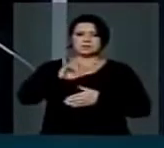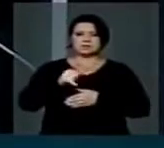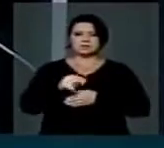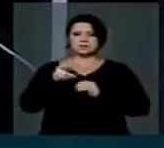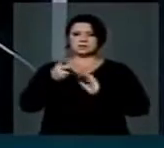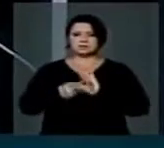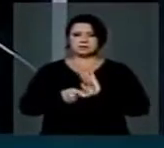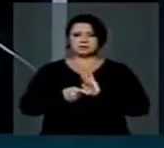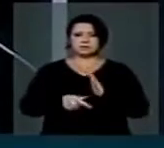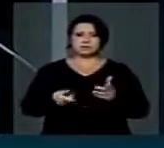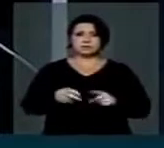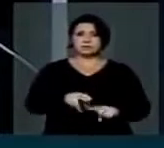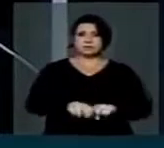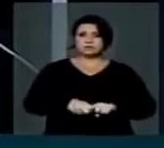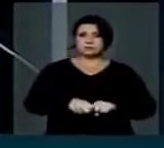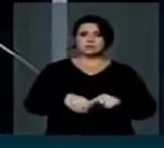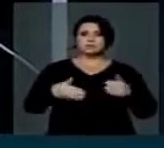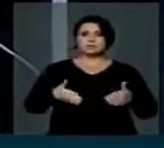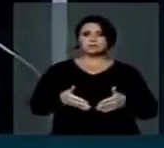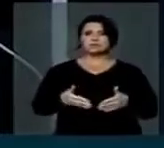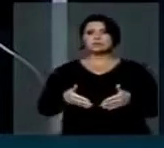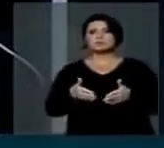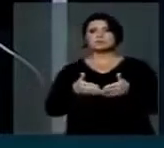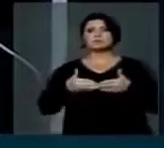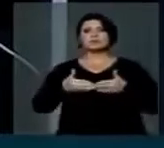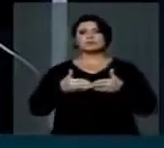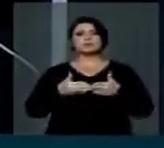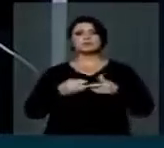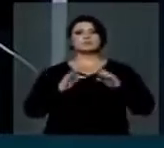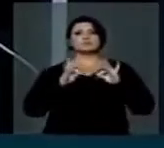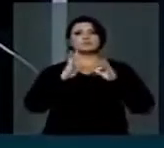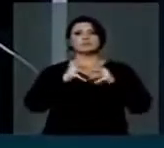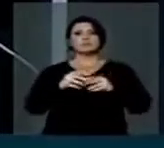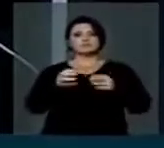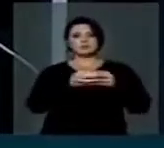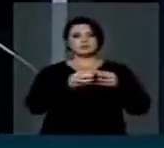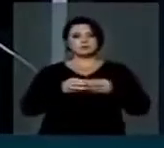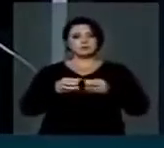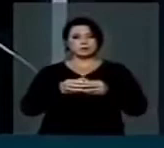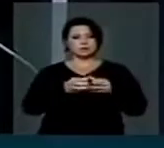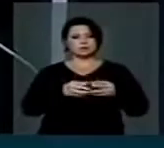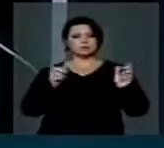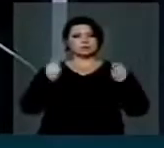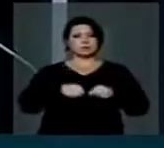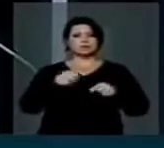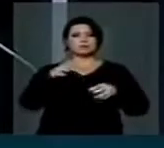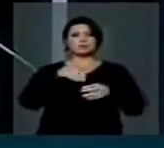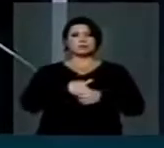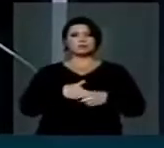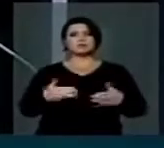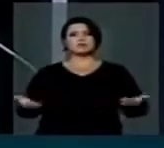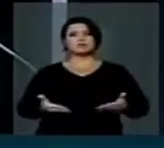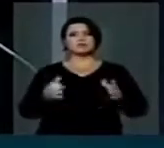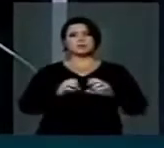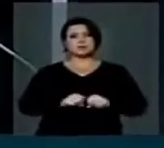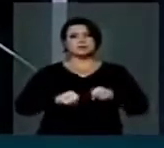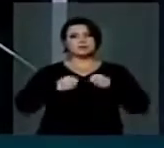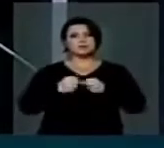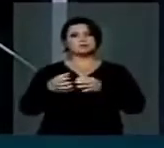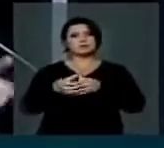este projeto. Por isso que eu trago aqui um apelo a toda a casa, que nós possamos votar nesse